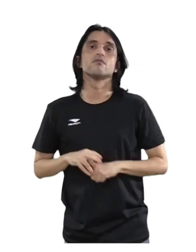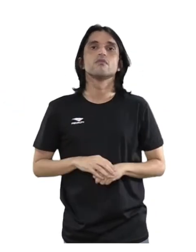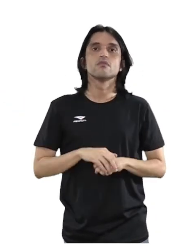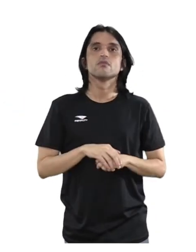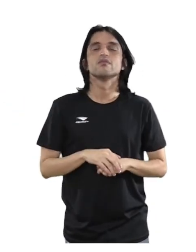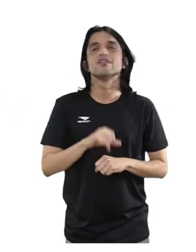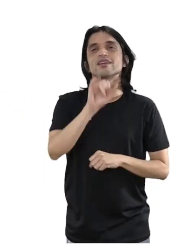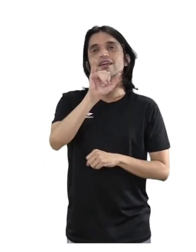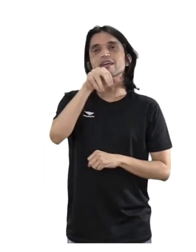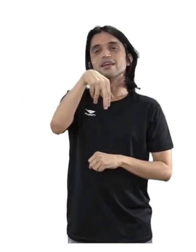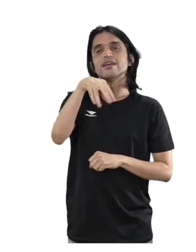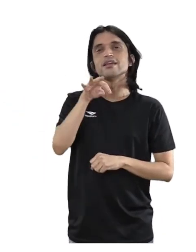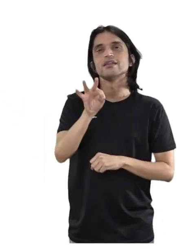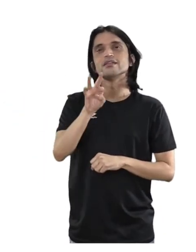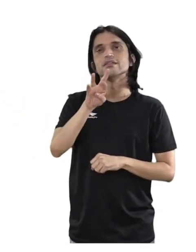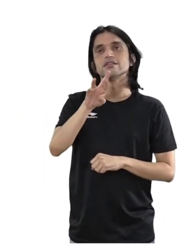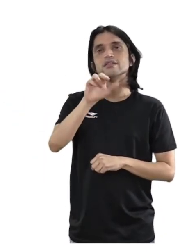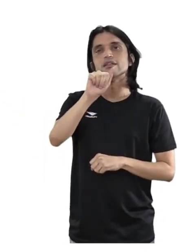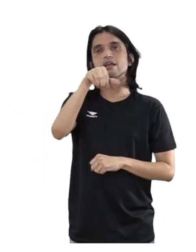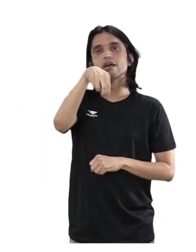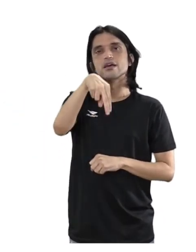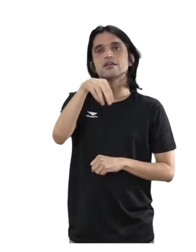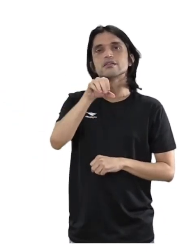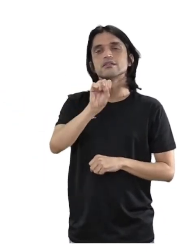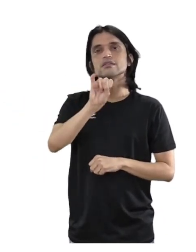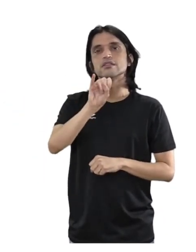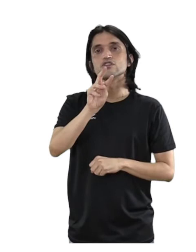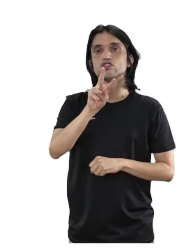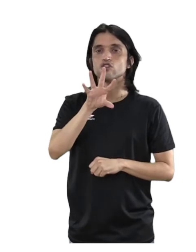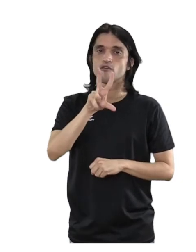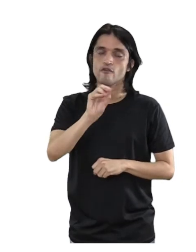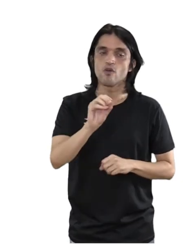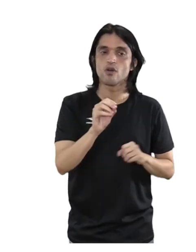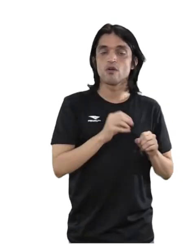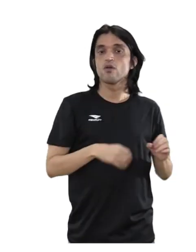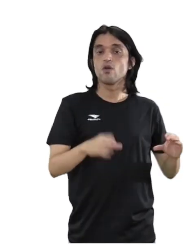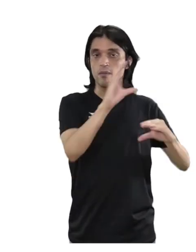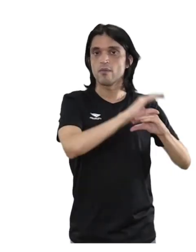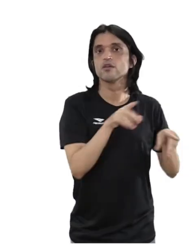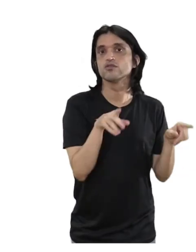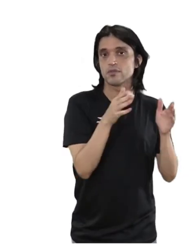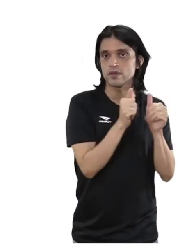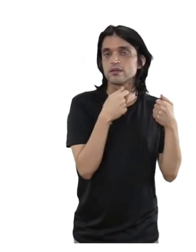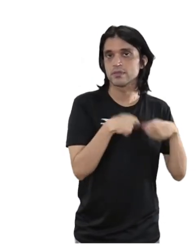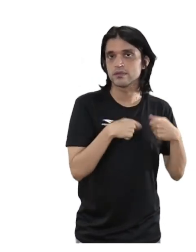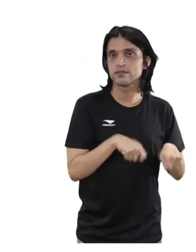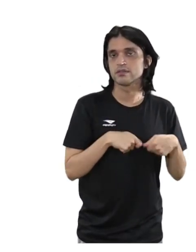Intransitivos não pedem complemento e transitivos pedem complemento. Veja os exemplos a